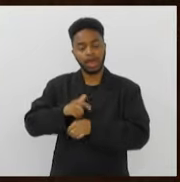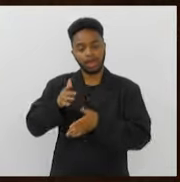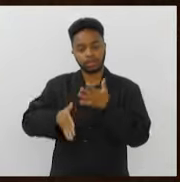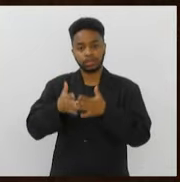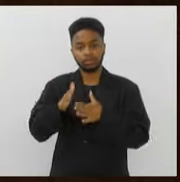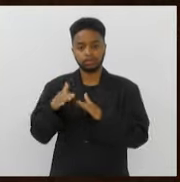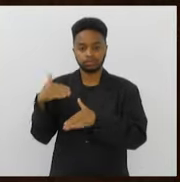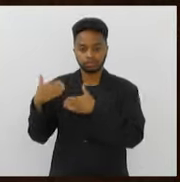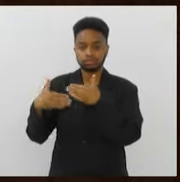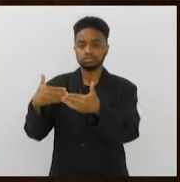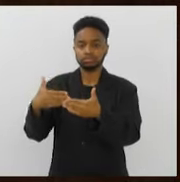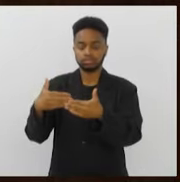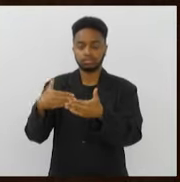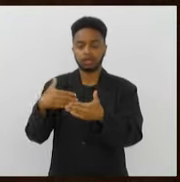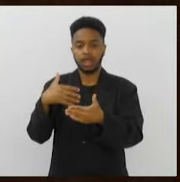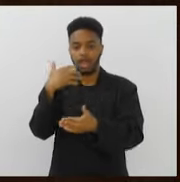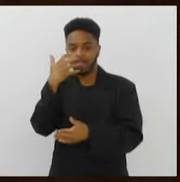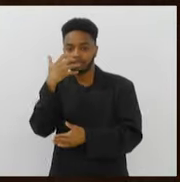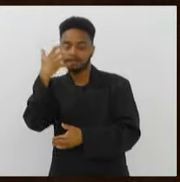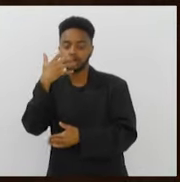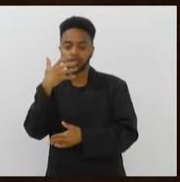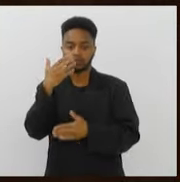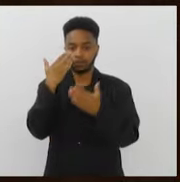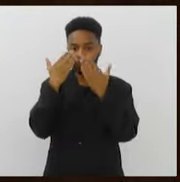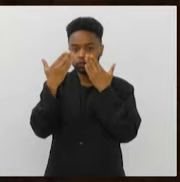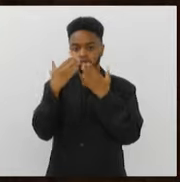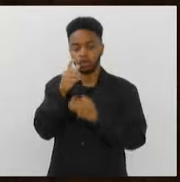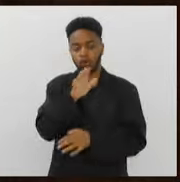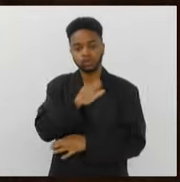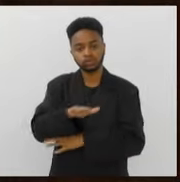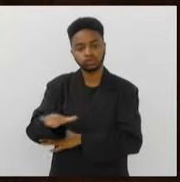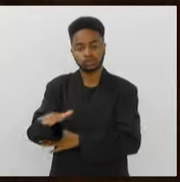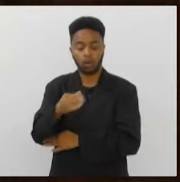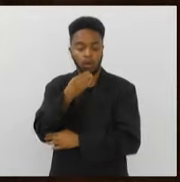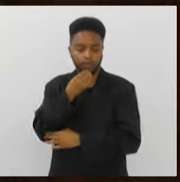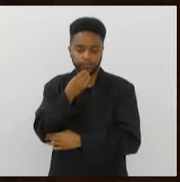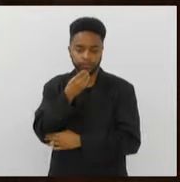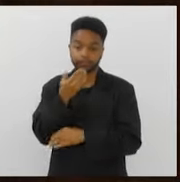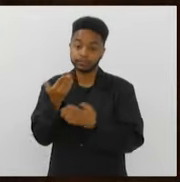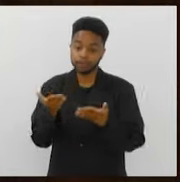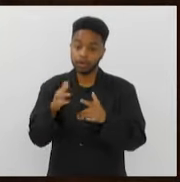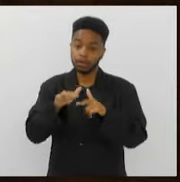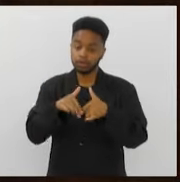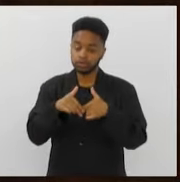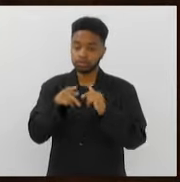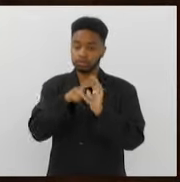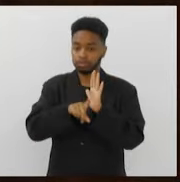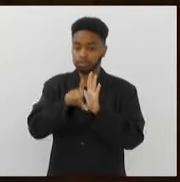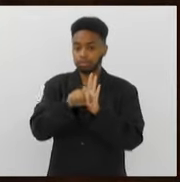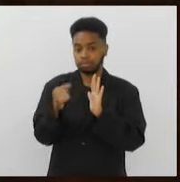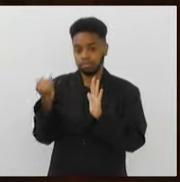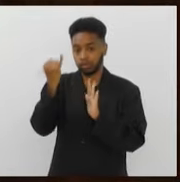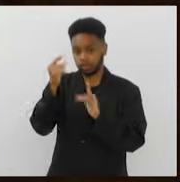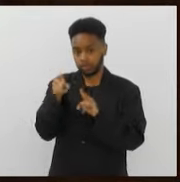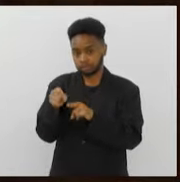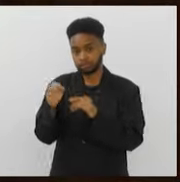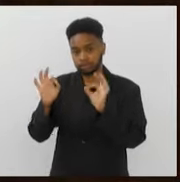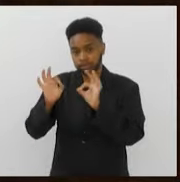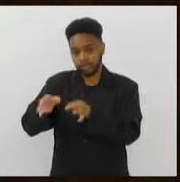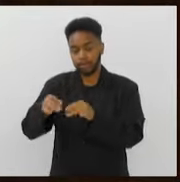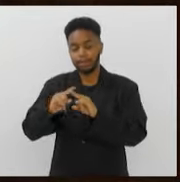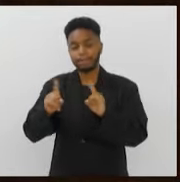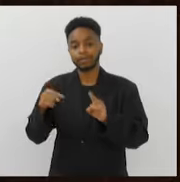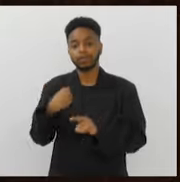desenvolvimento afetivo, psicológico de uma criança. Claro, por isso que o projeto é correto. Mas a gente tem que ver qual é